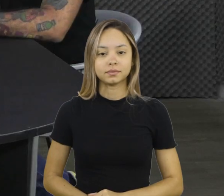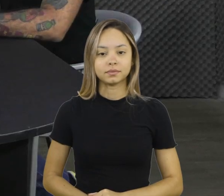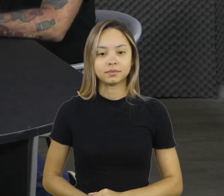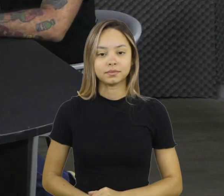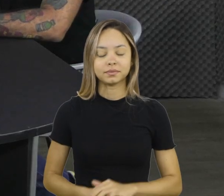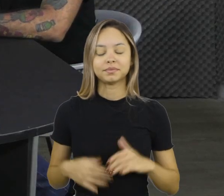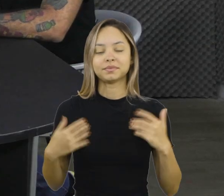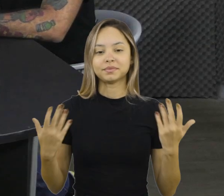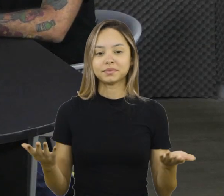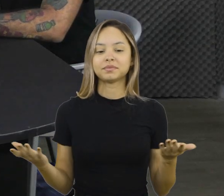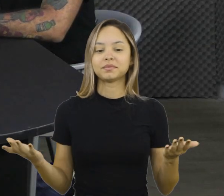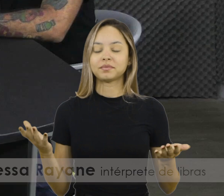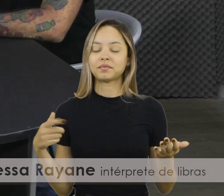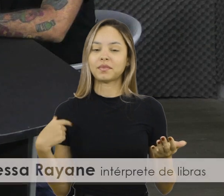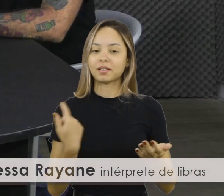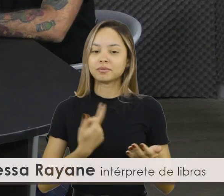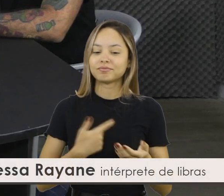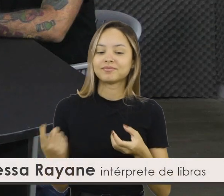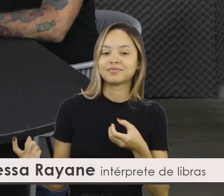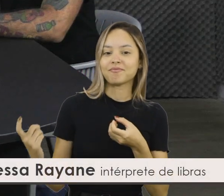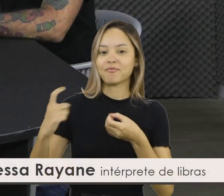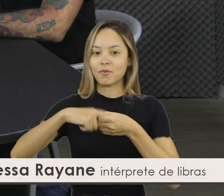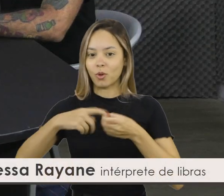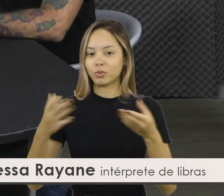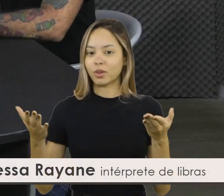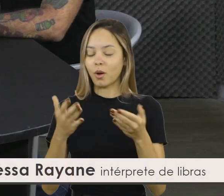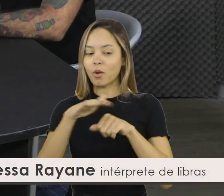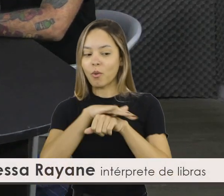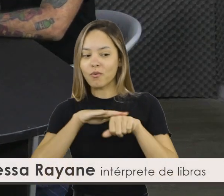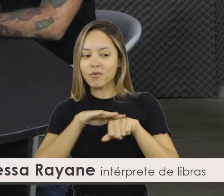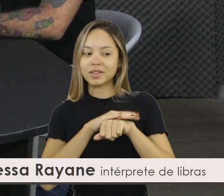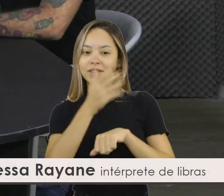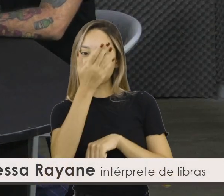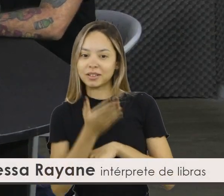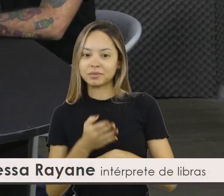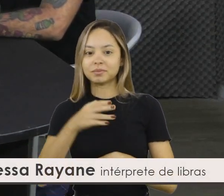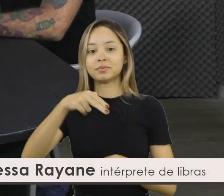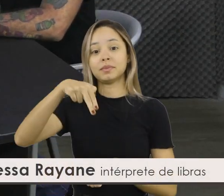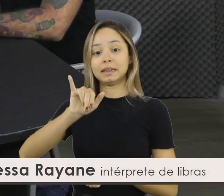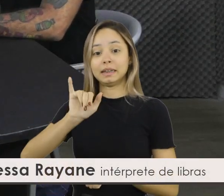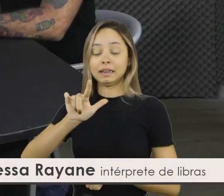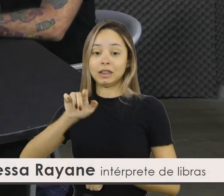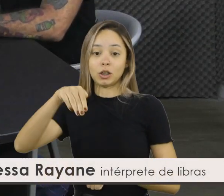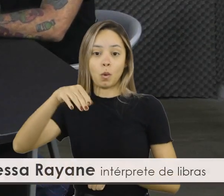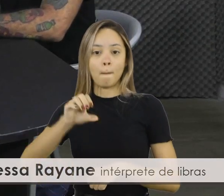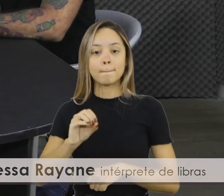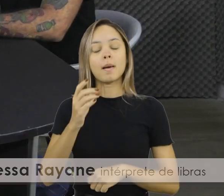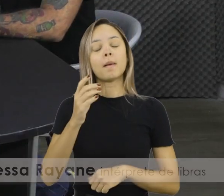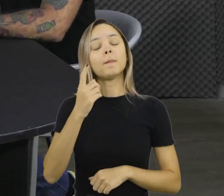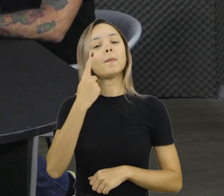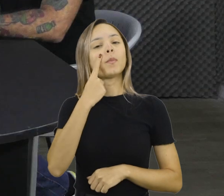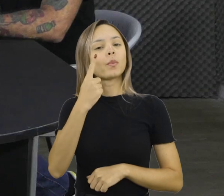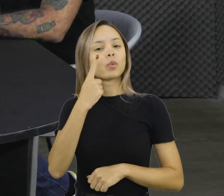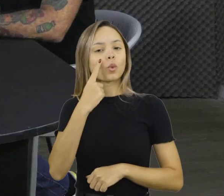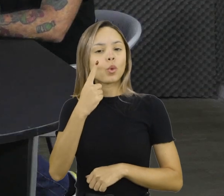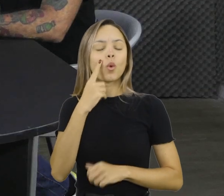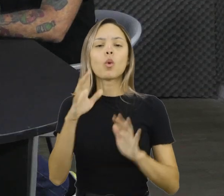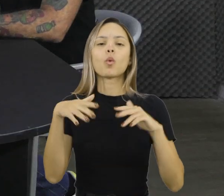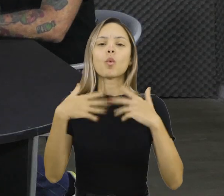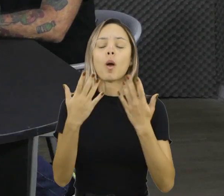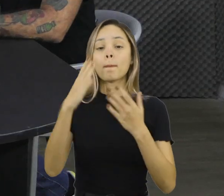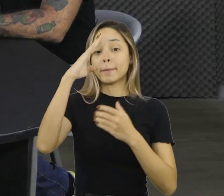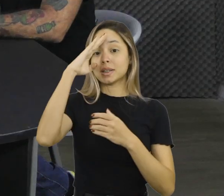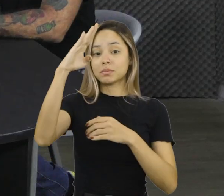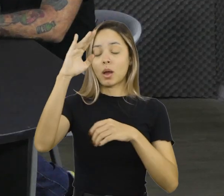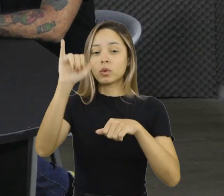estamos de volta com educad conversando com a professora Nilma Gonçalves Nilma Quais são as principais estratégias